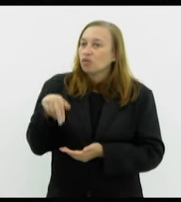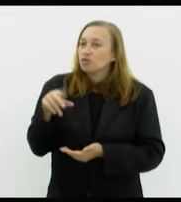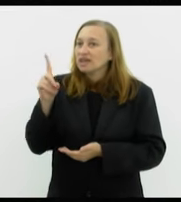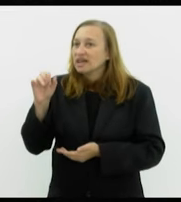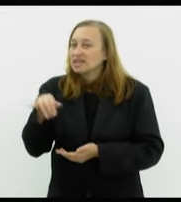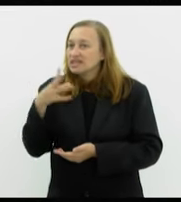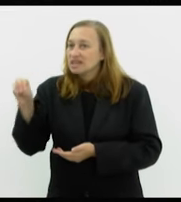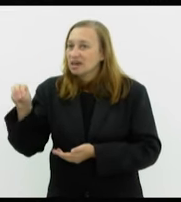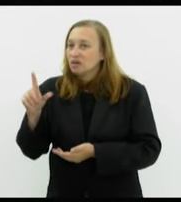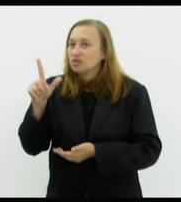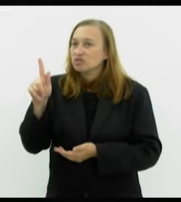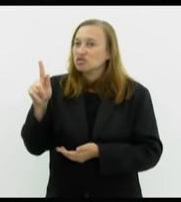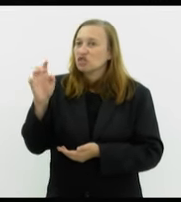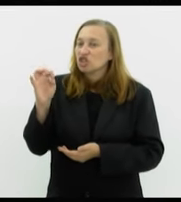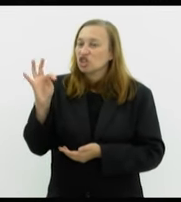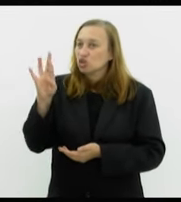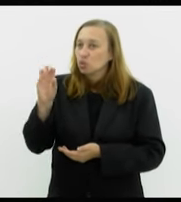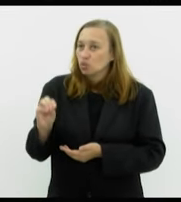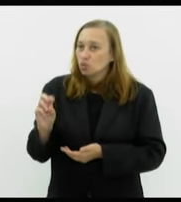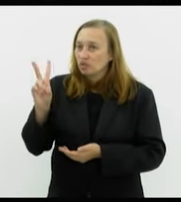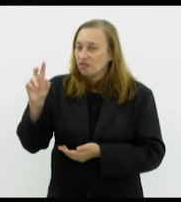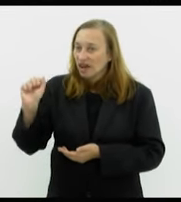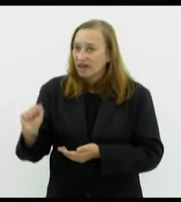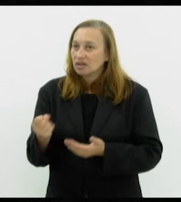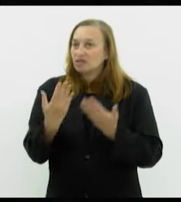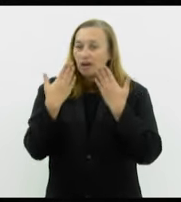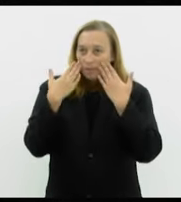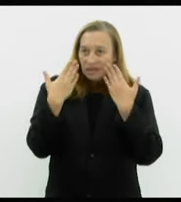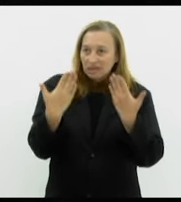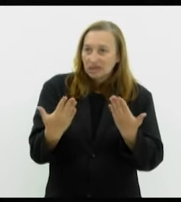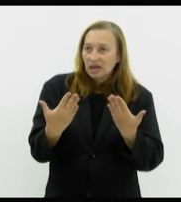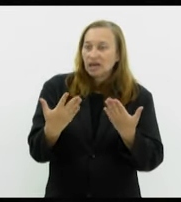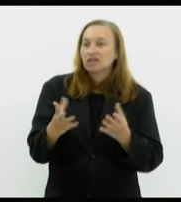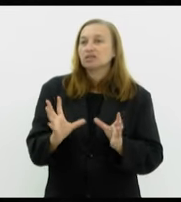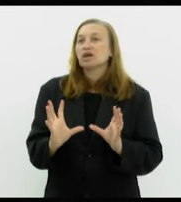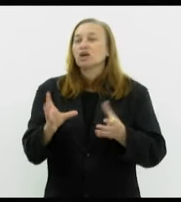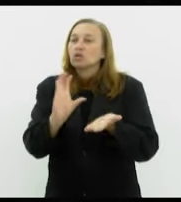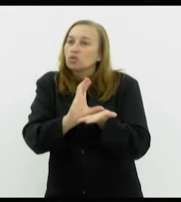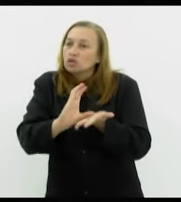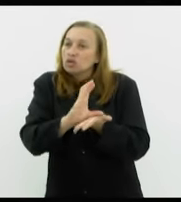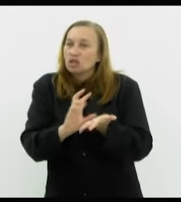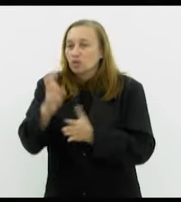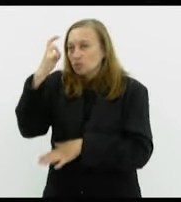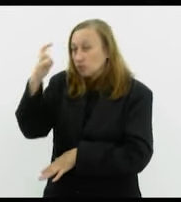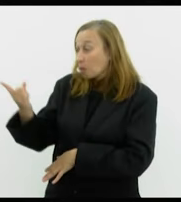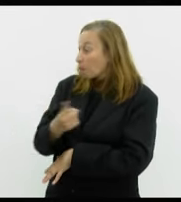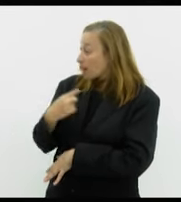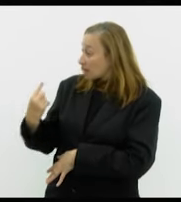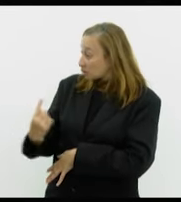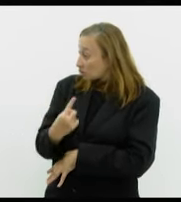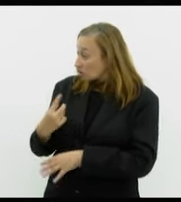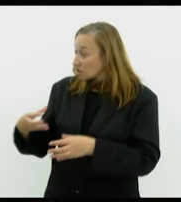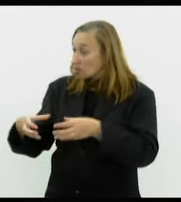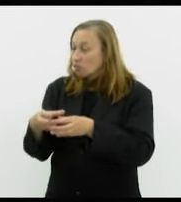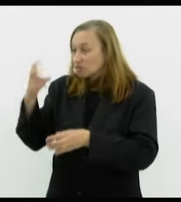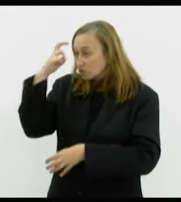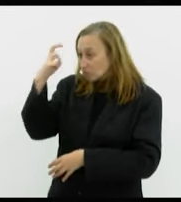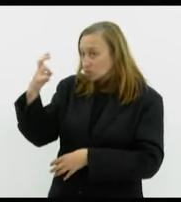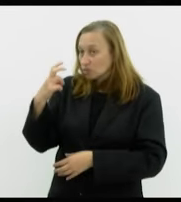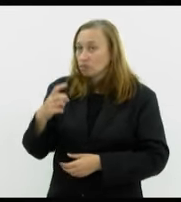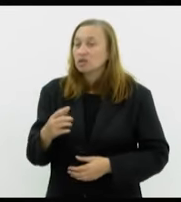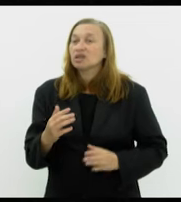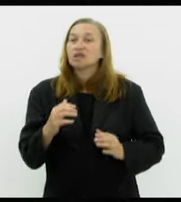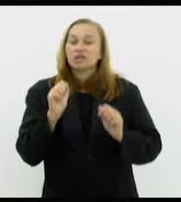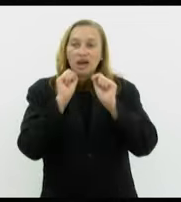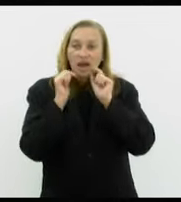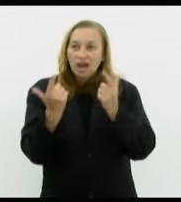foi apresentado para os conselheiros de cultura, foi apresentado para nós, que presidimos a Comissão de Cultura aqui da